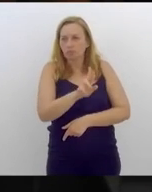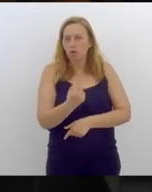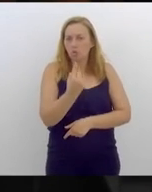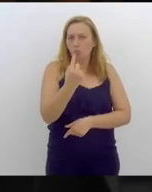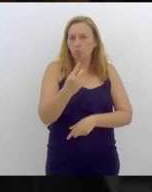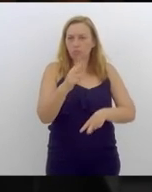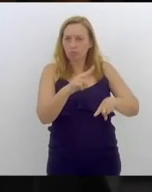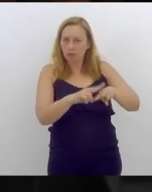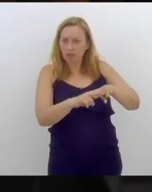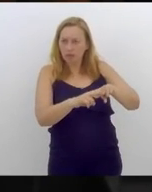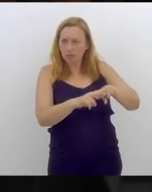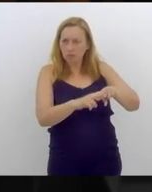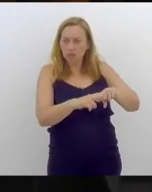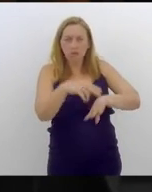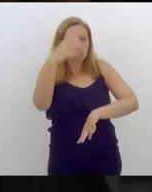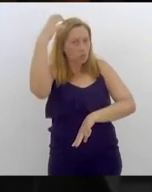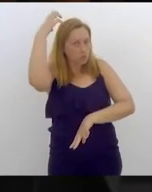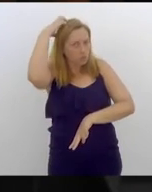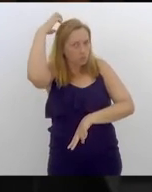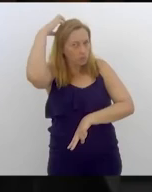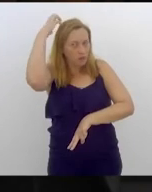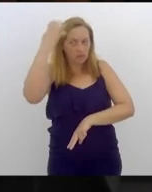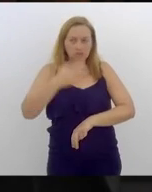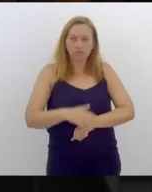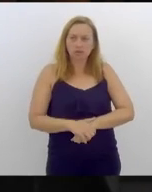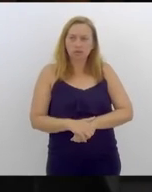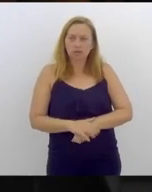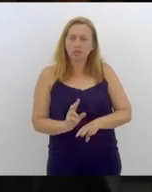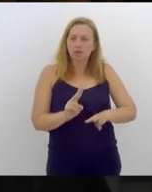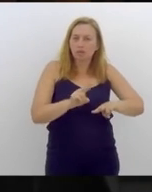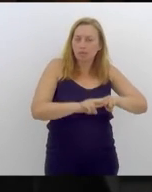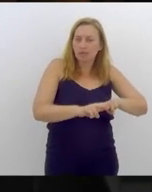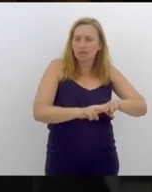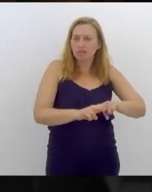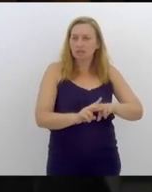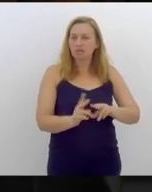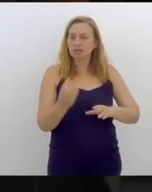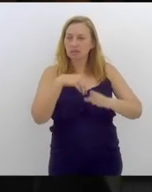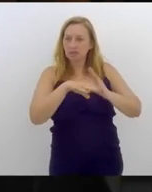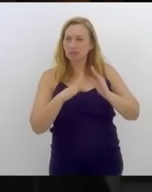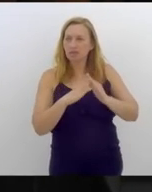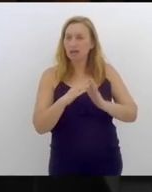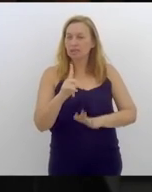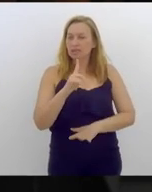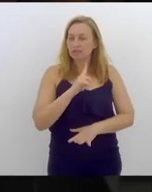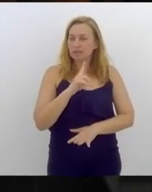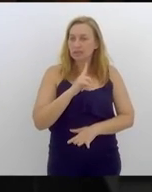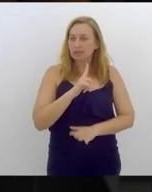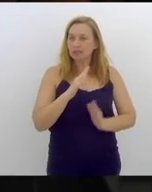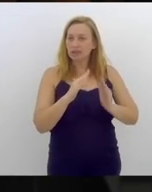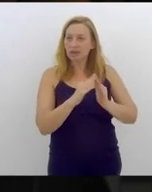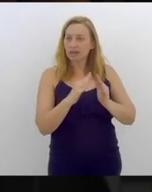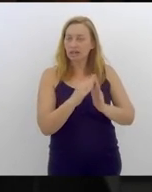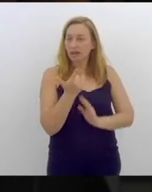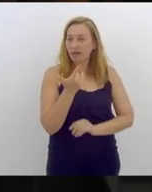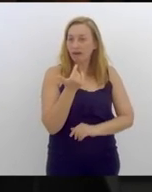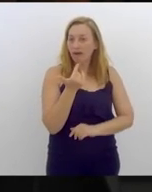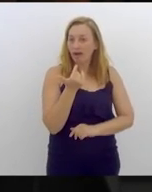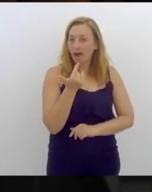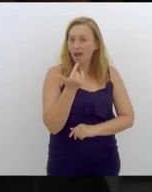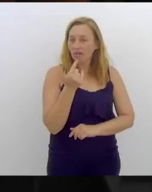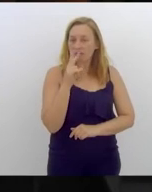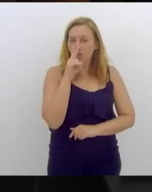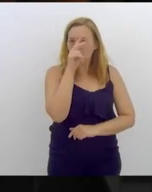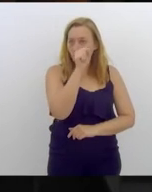preso condenado em prisão domiciliar possuía na sua casa armamentos de grosso